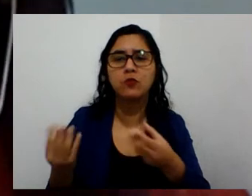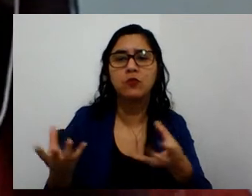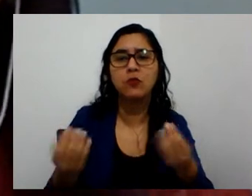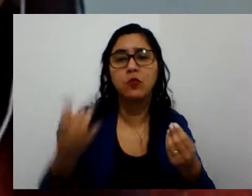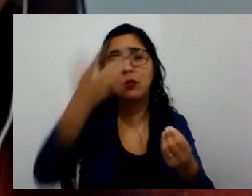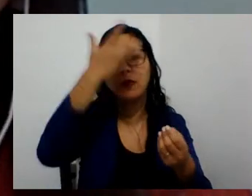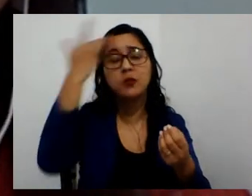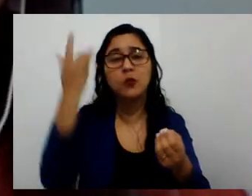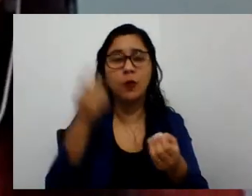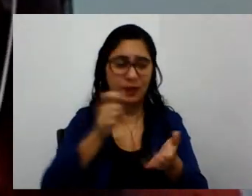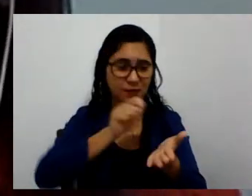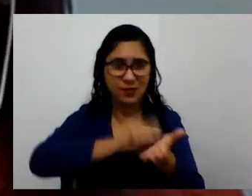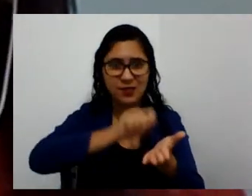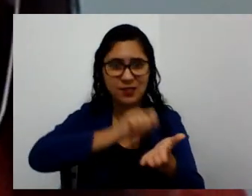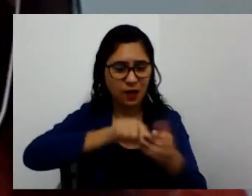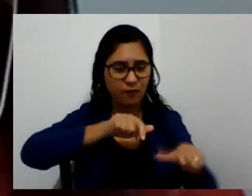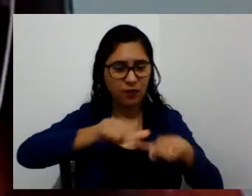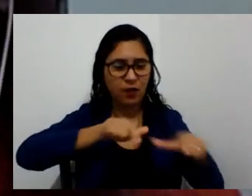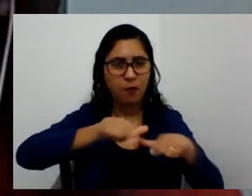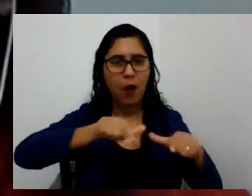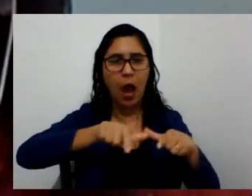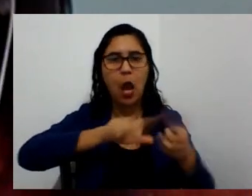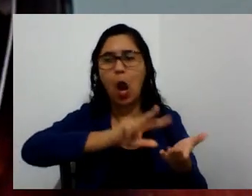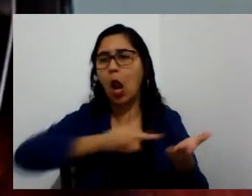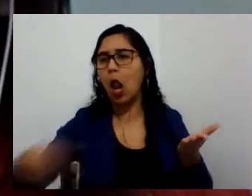escrevem seus trabalhos de forma duplicada.